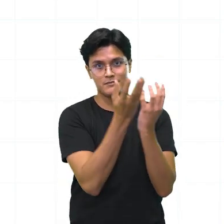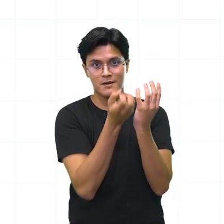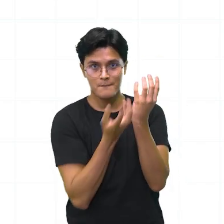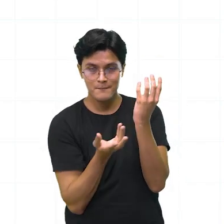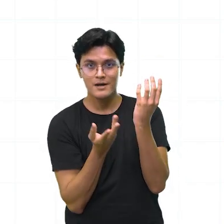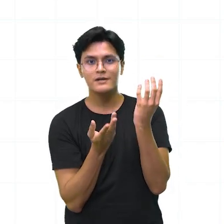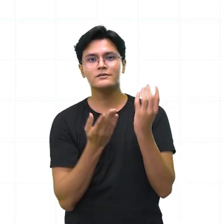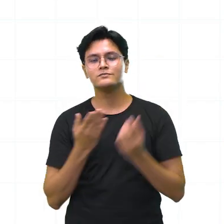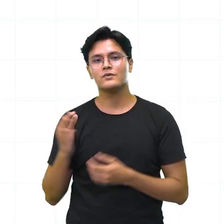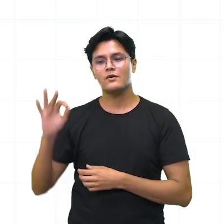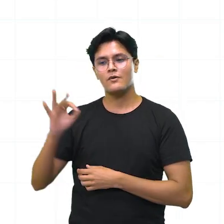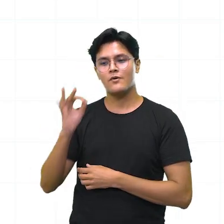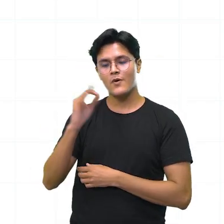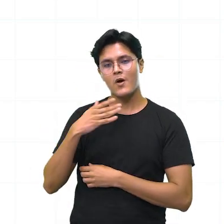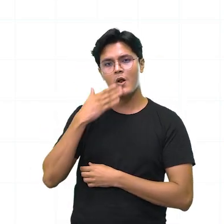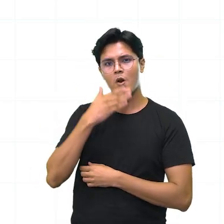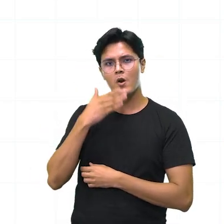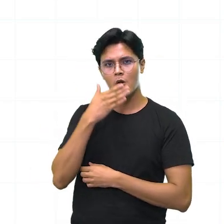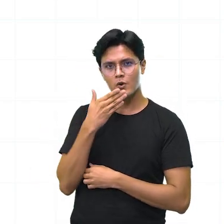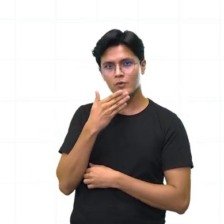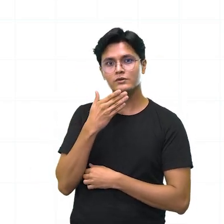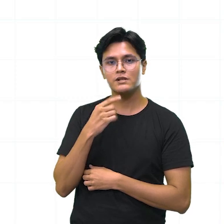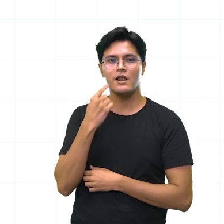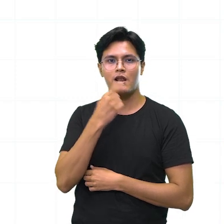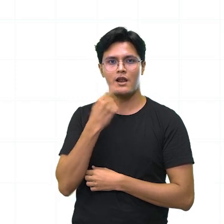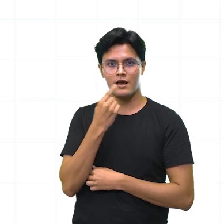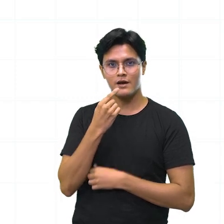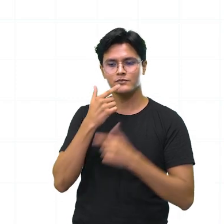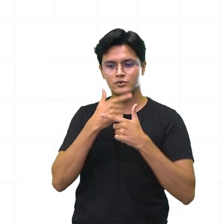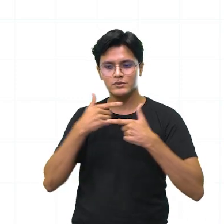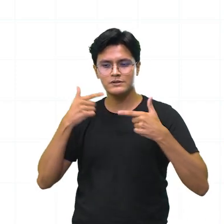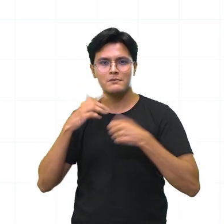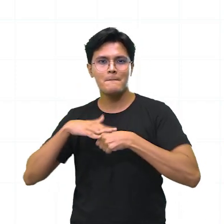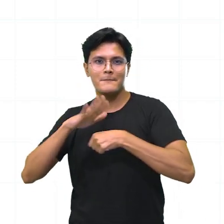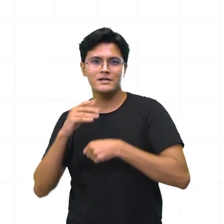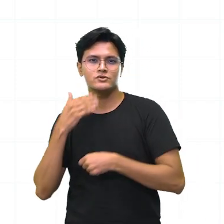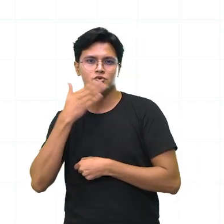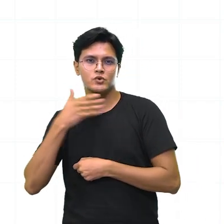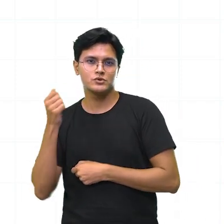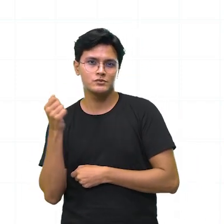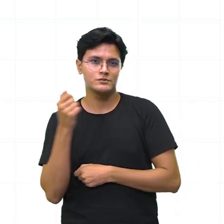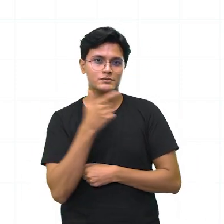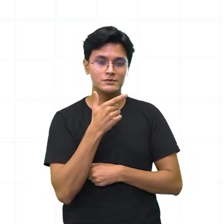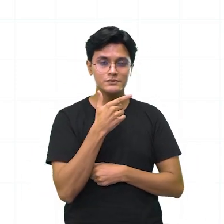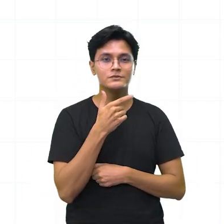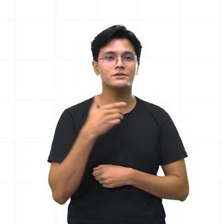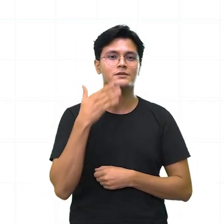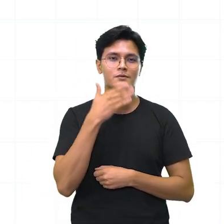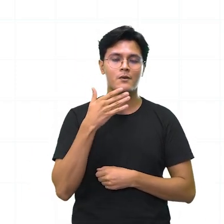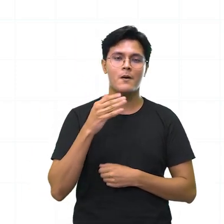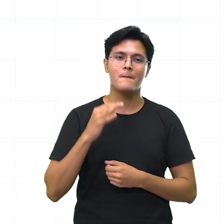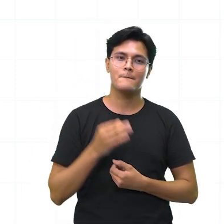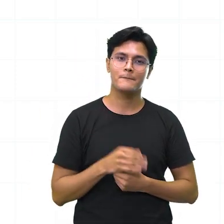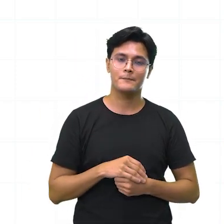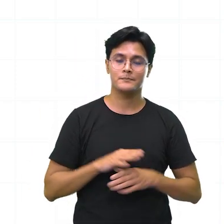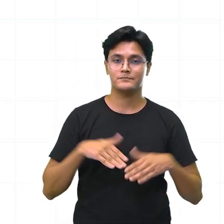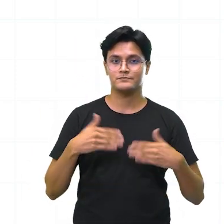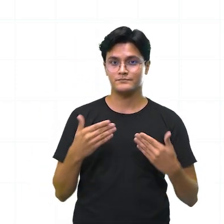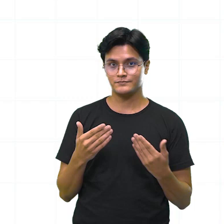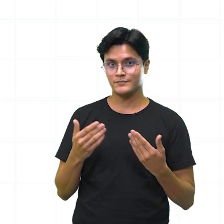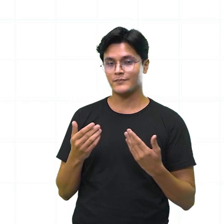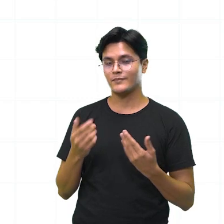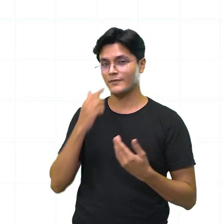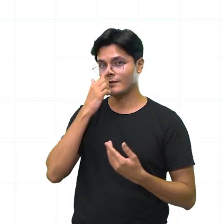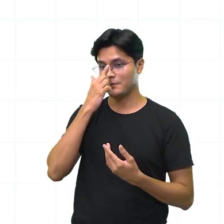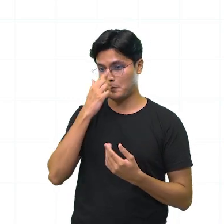era doce como o seu sorriso, nem a baunilha recendia no bosque